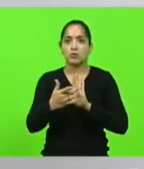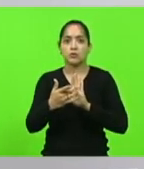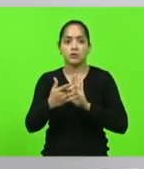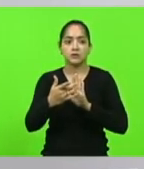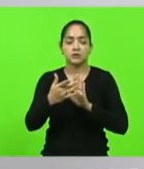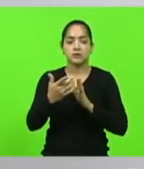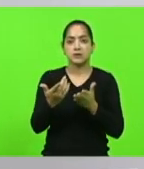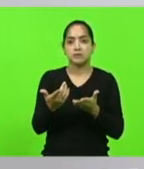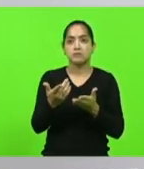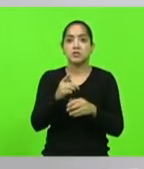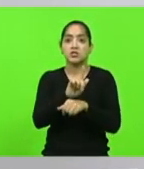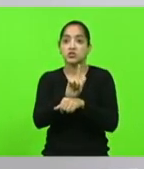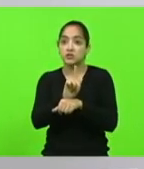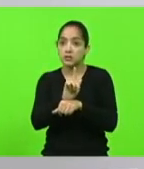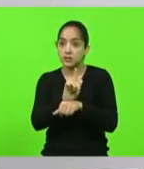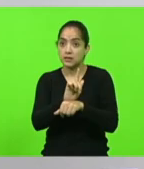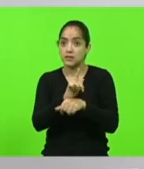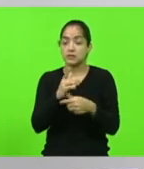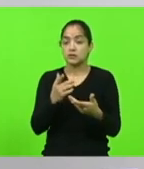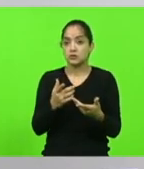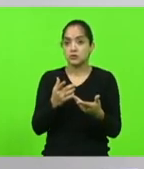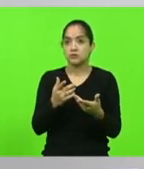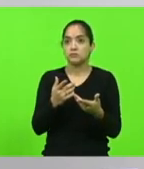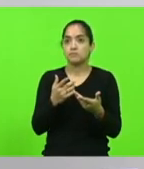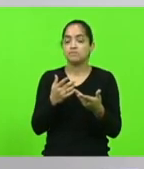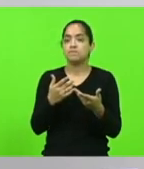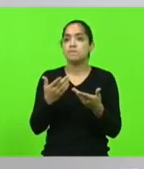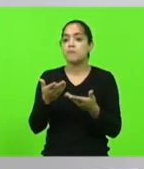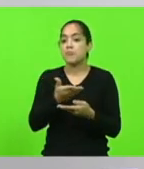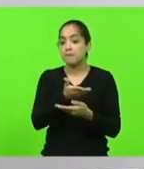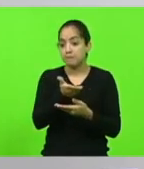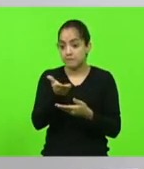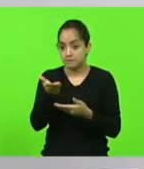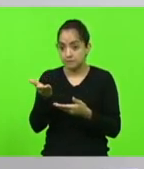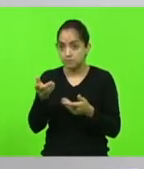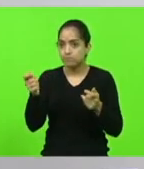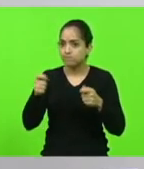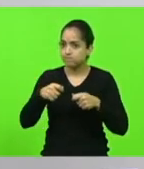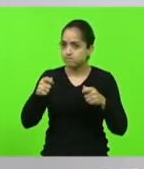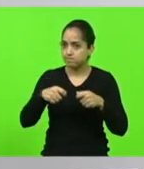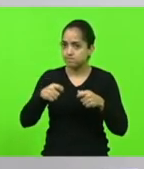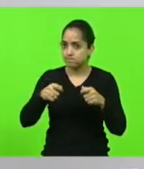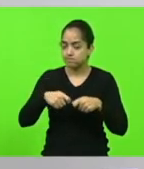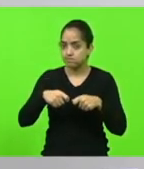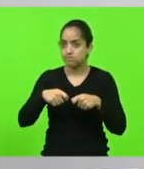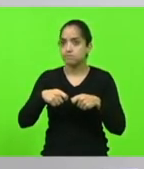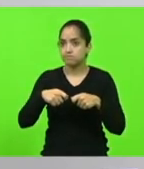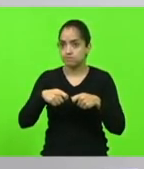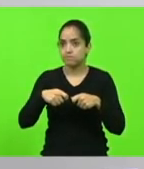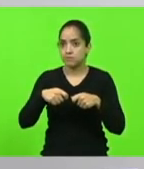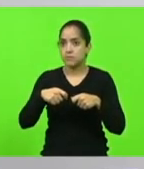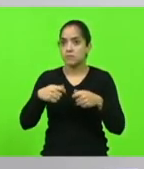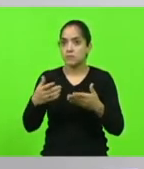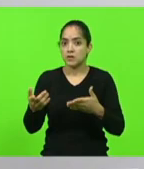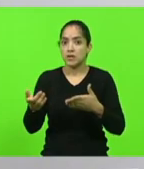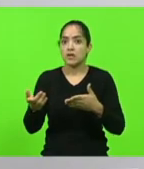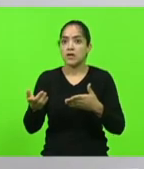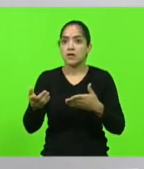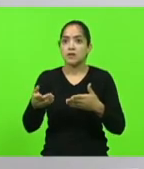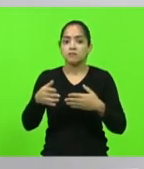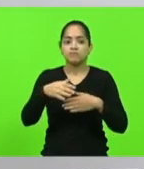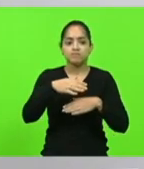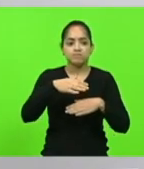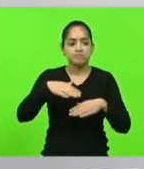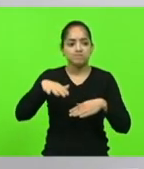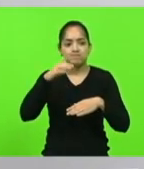setores para eles poderem bem se introduzir as